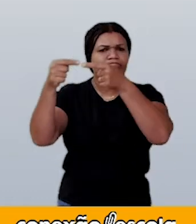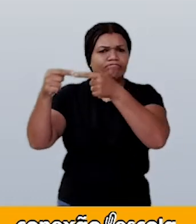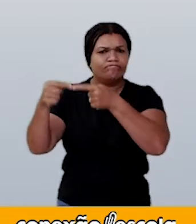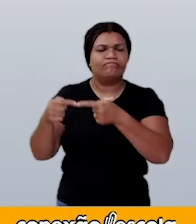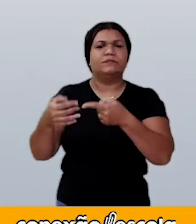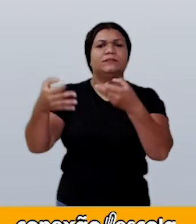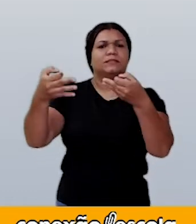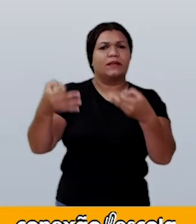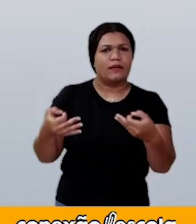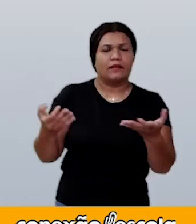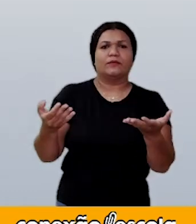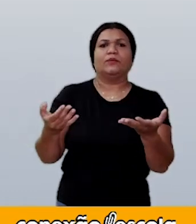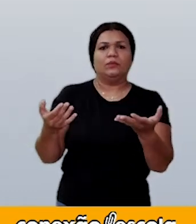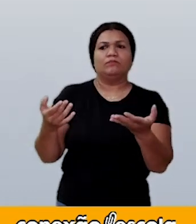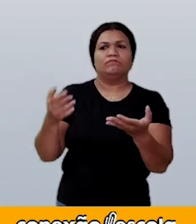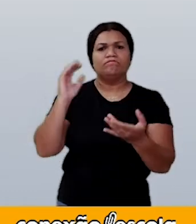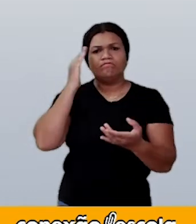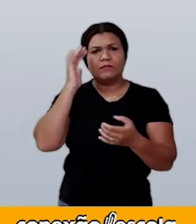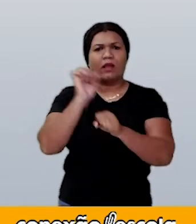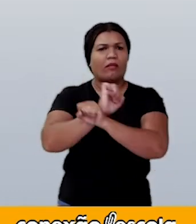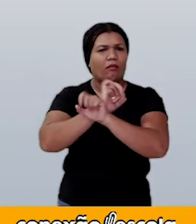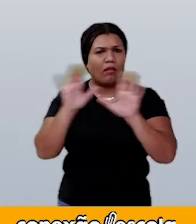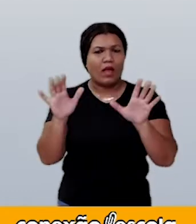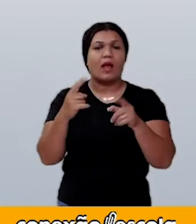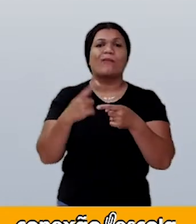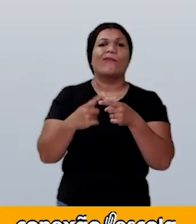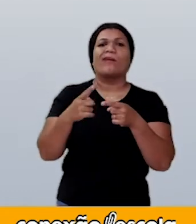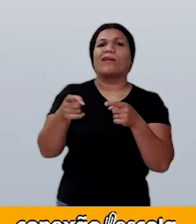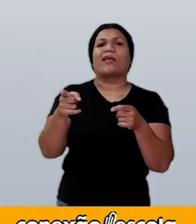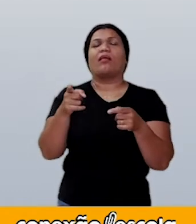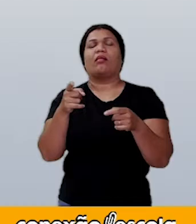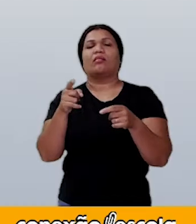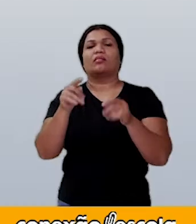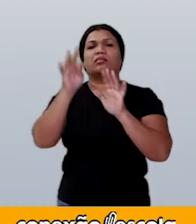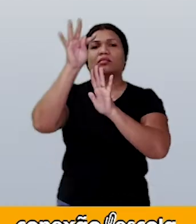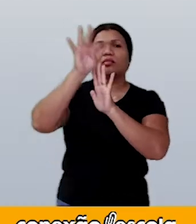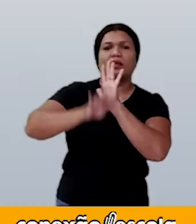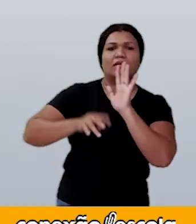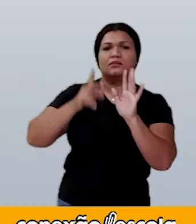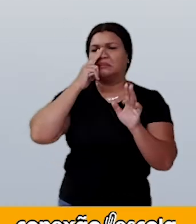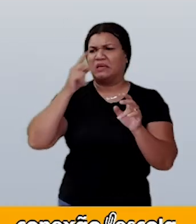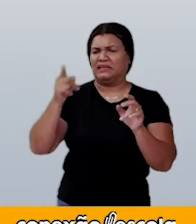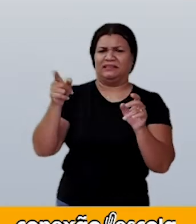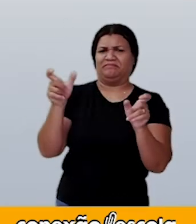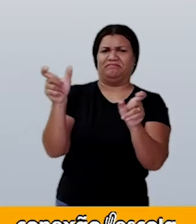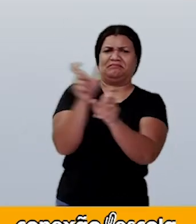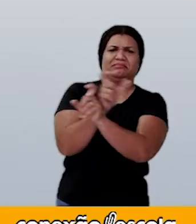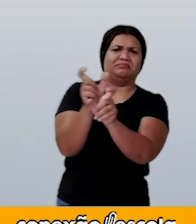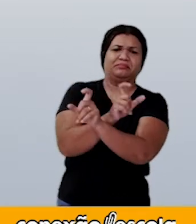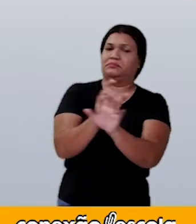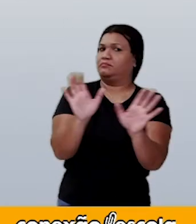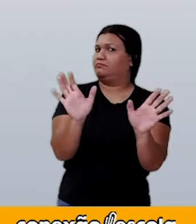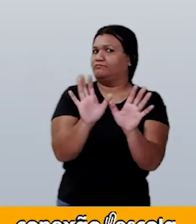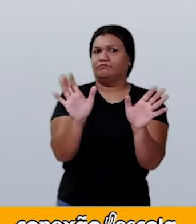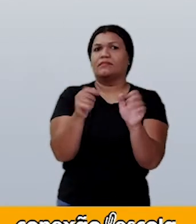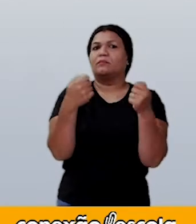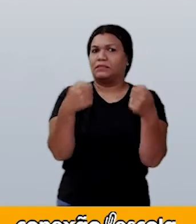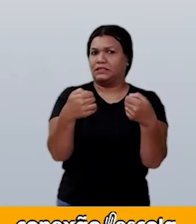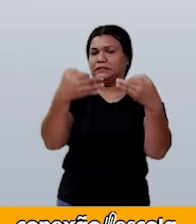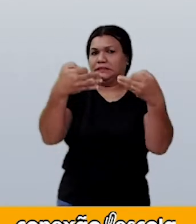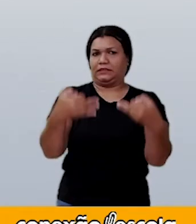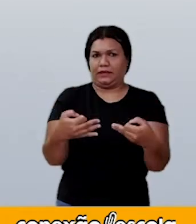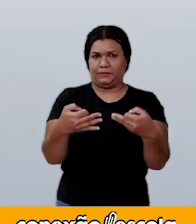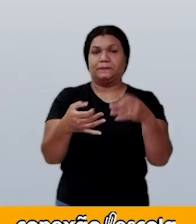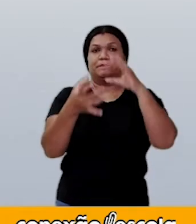concordância, façam concordância, para que o texto não fique truncado. Já a coerência diz respeito